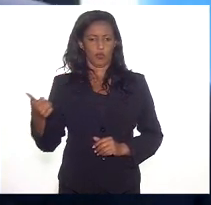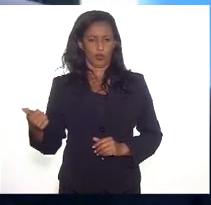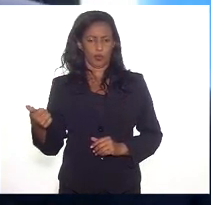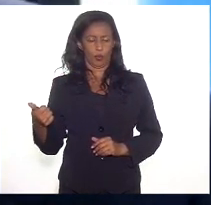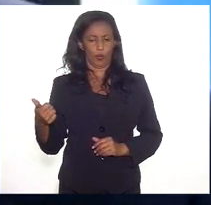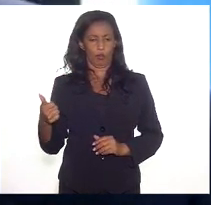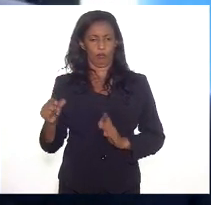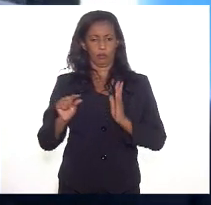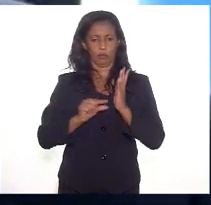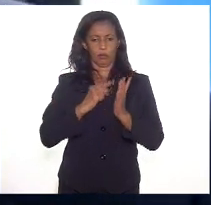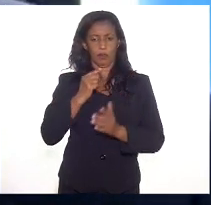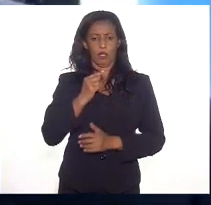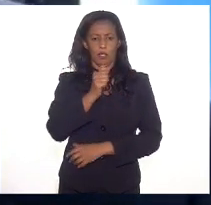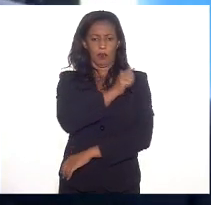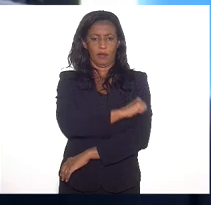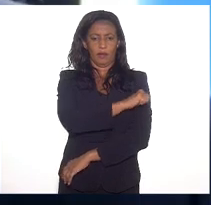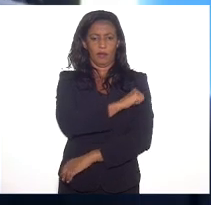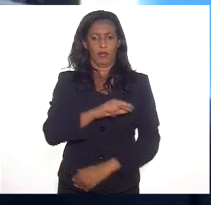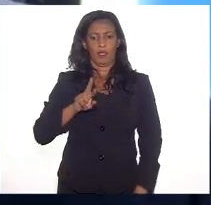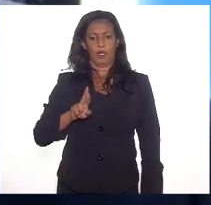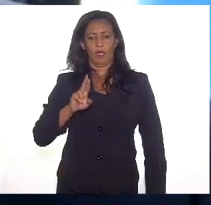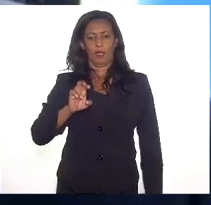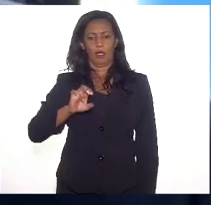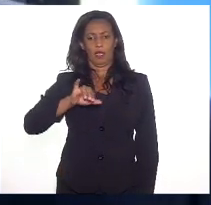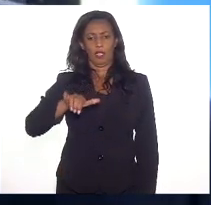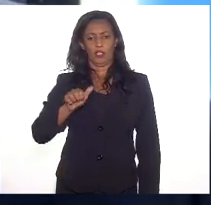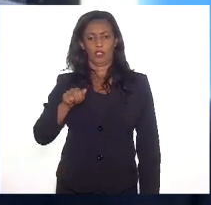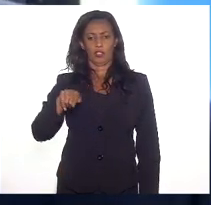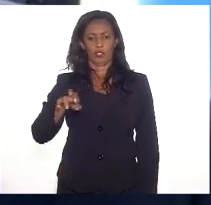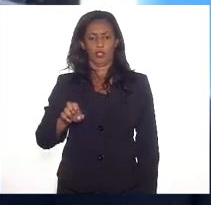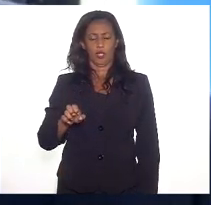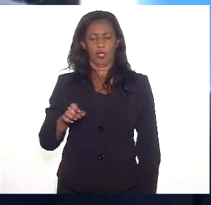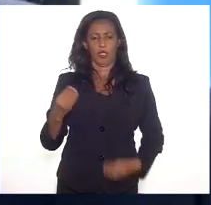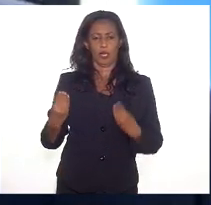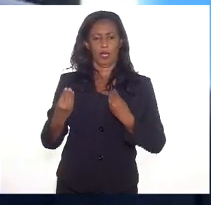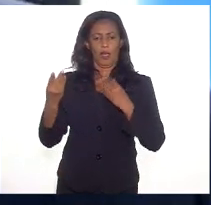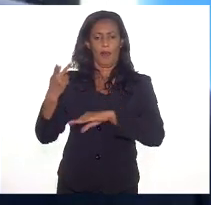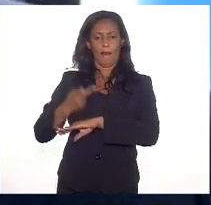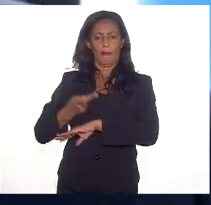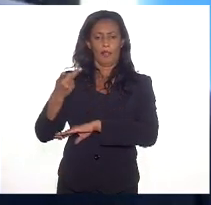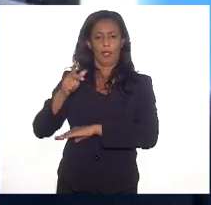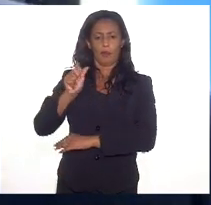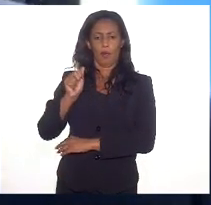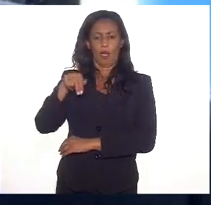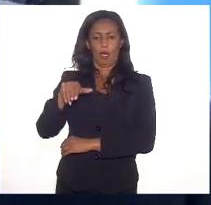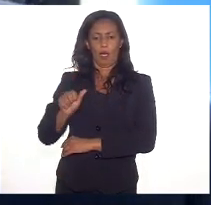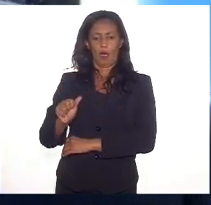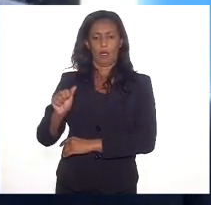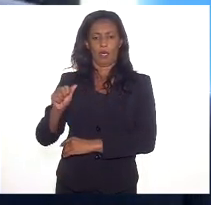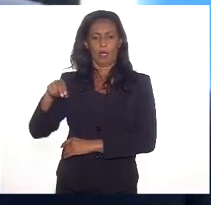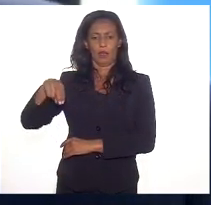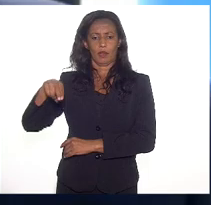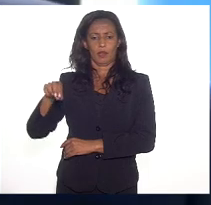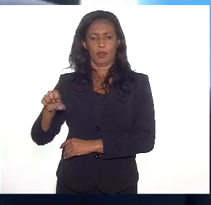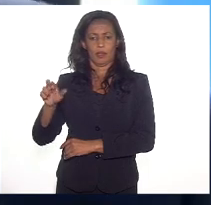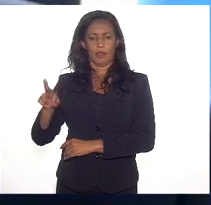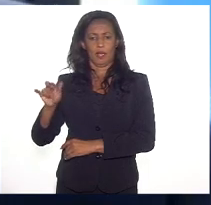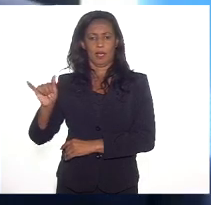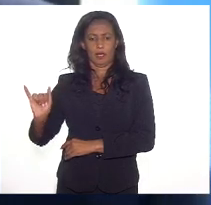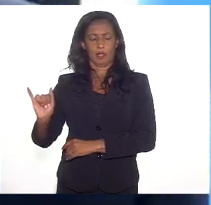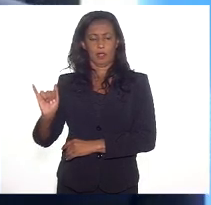de autoria da deputada enfermeira Rejane, que concede prêmio Ana Nery da Saúde à enfermeira